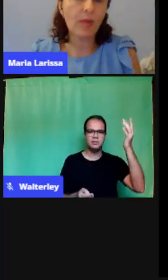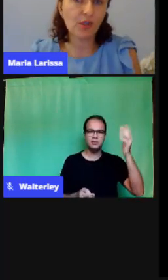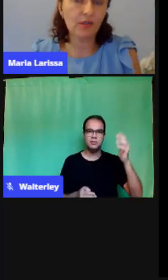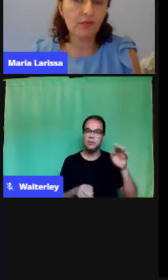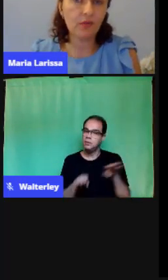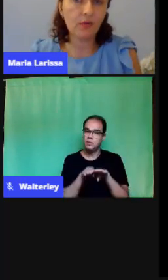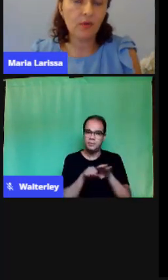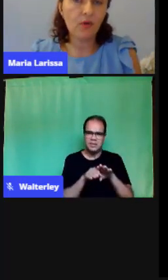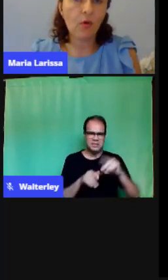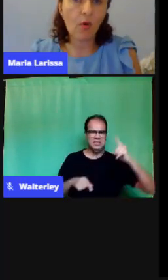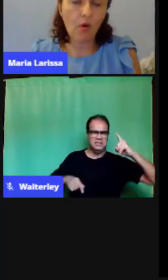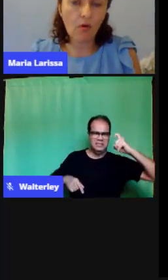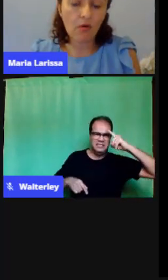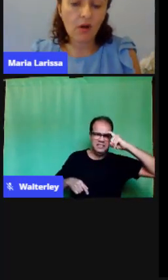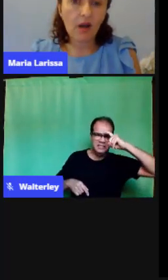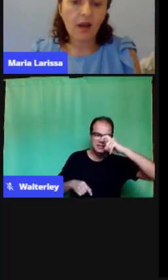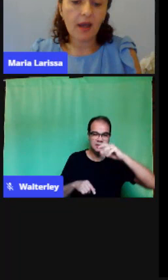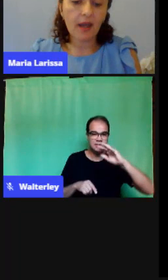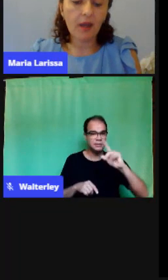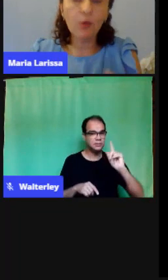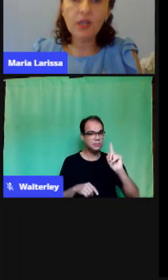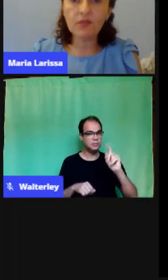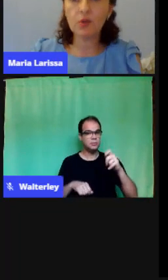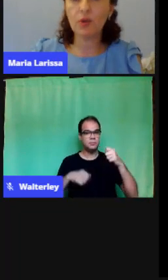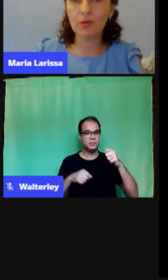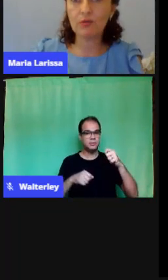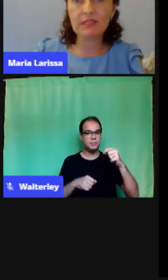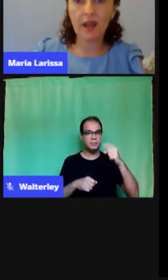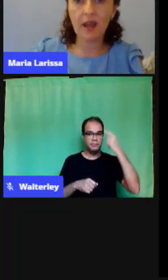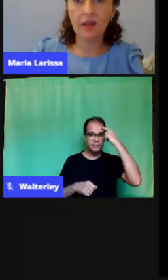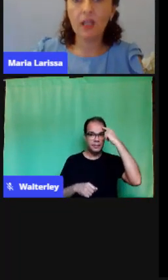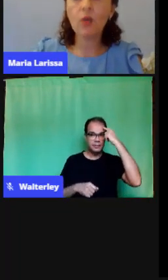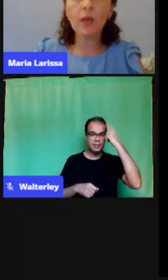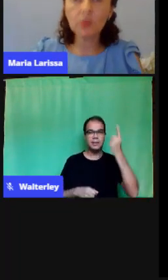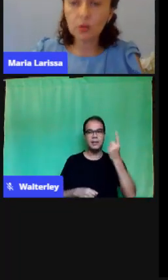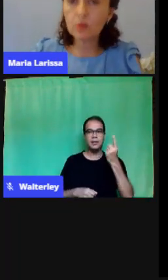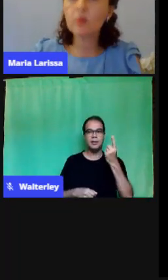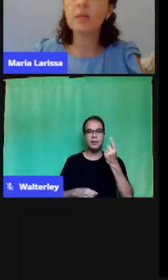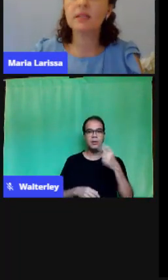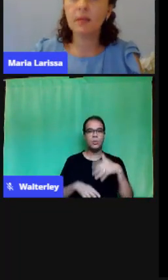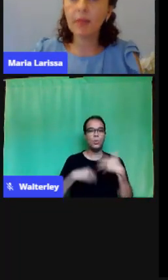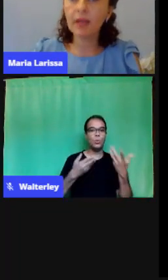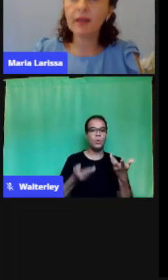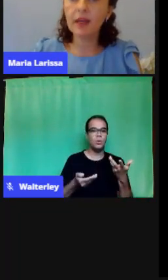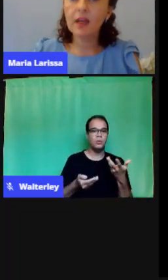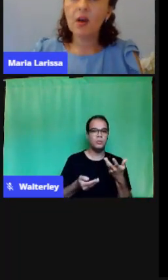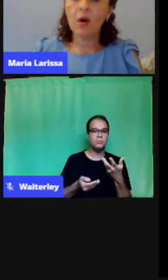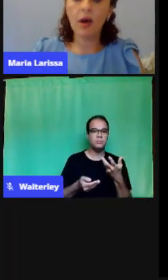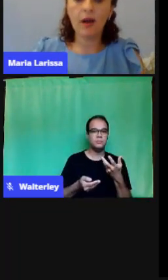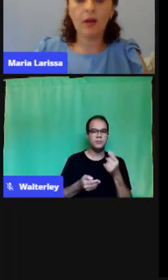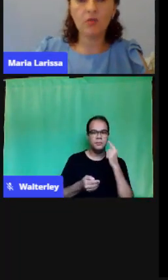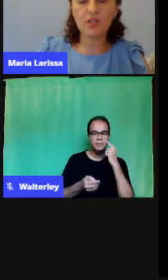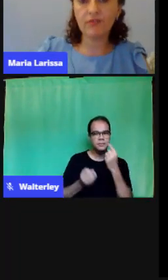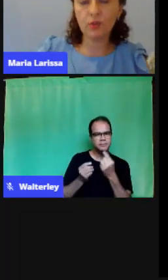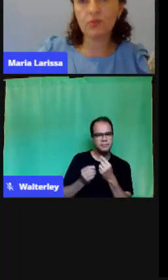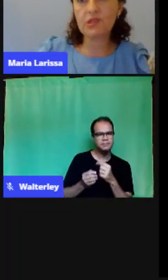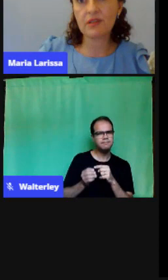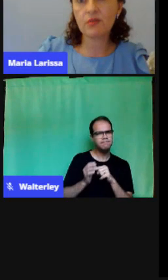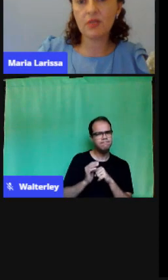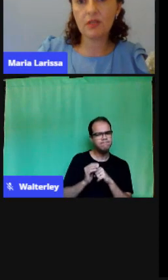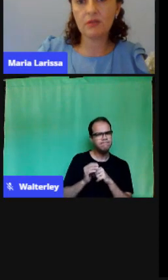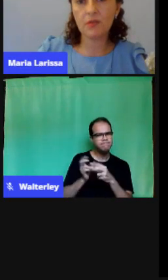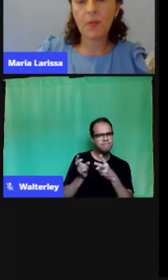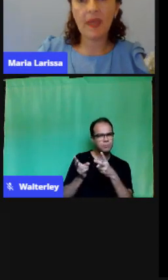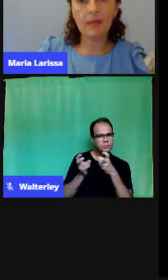ser compatível com o nível em que o aluno está e com a turma também, né? Um desafio